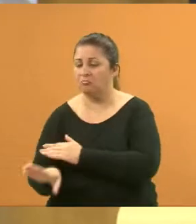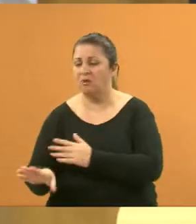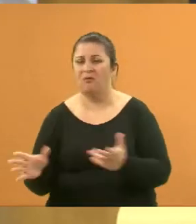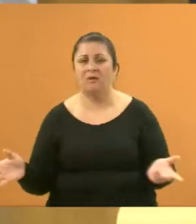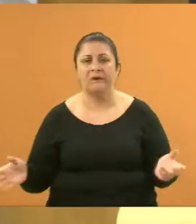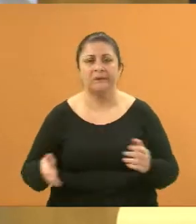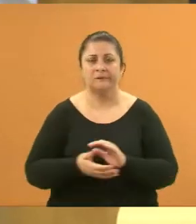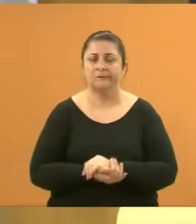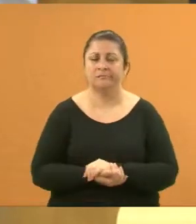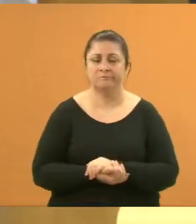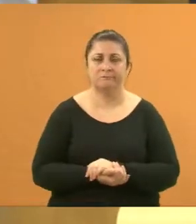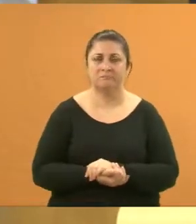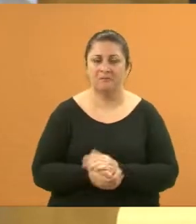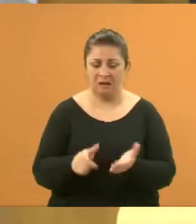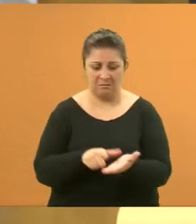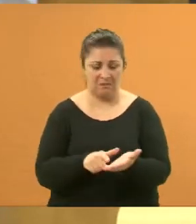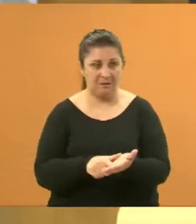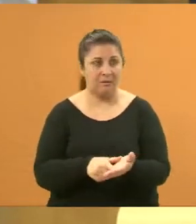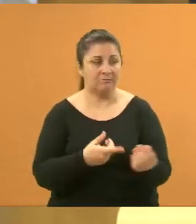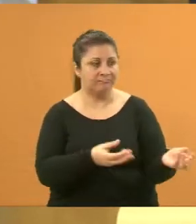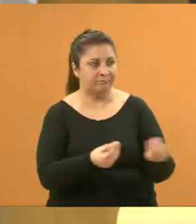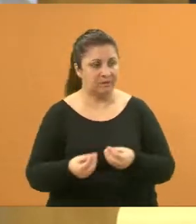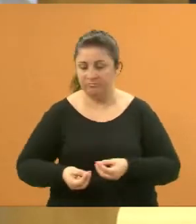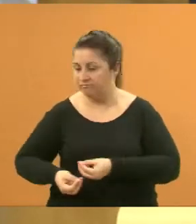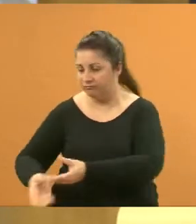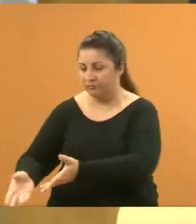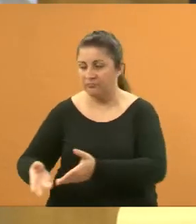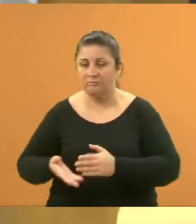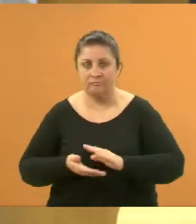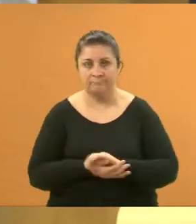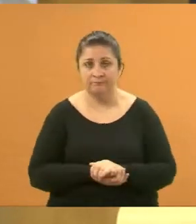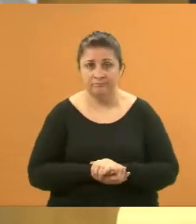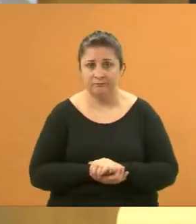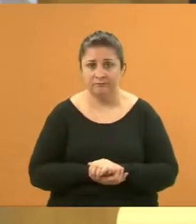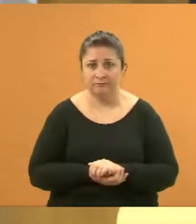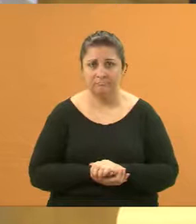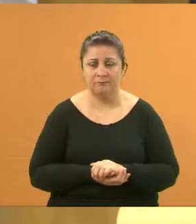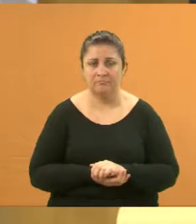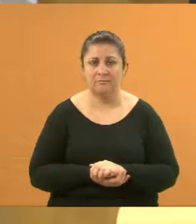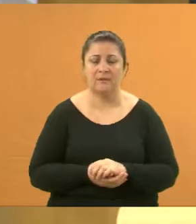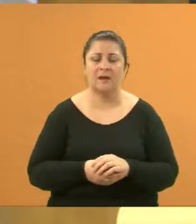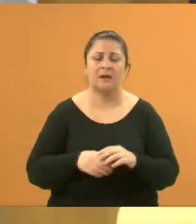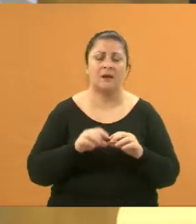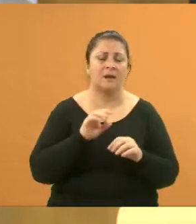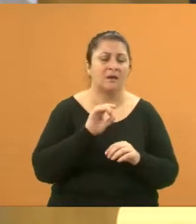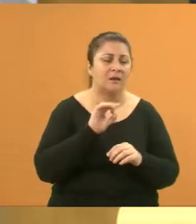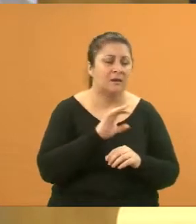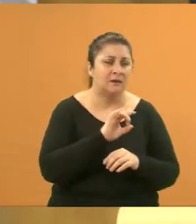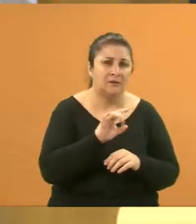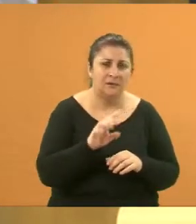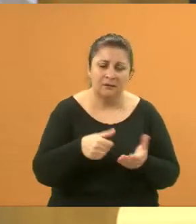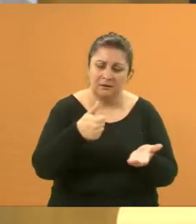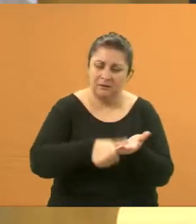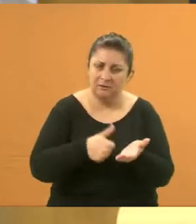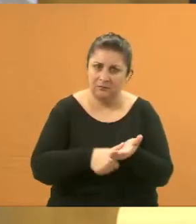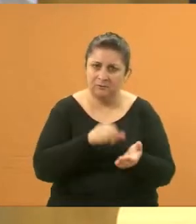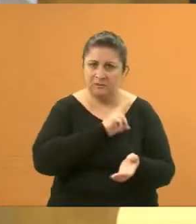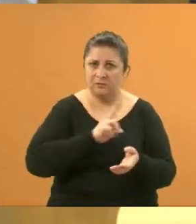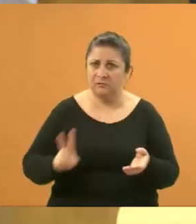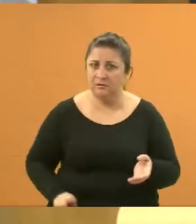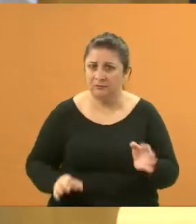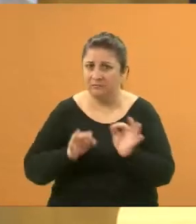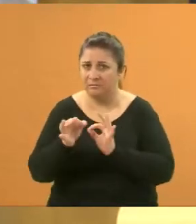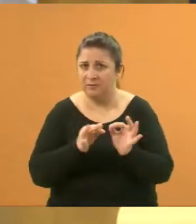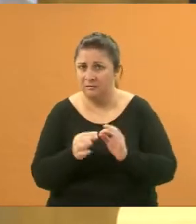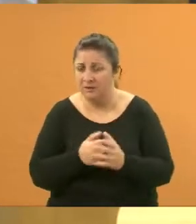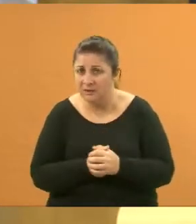gaveta os papéis que a gente faz aqui. Cada ofício que os vereadores fazem aqui, no